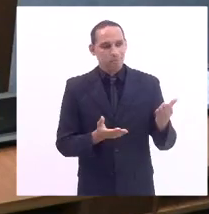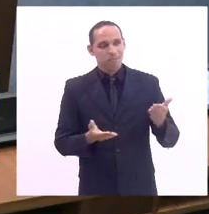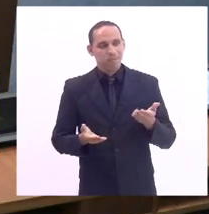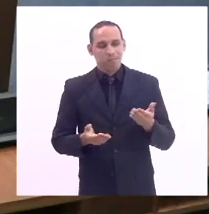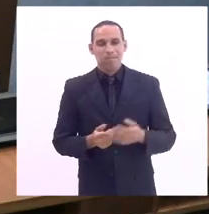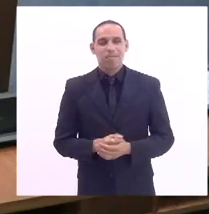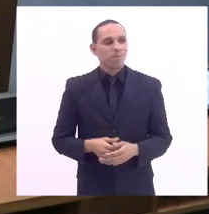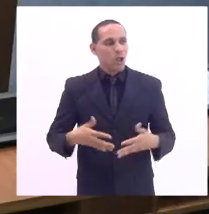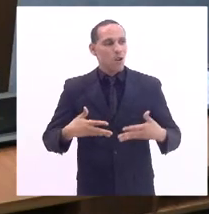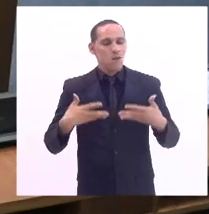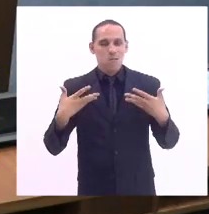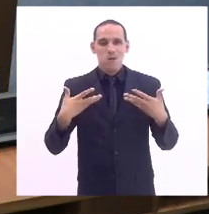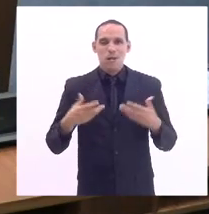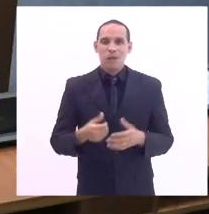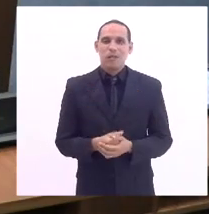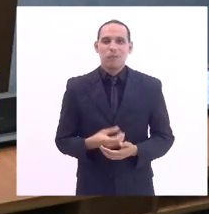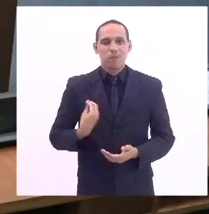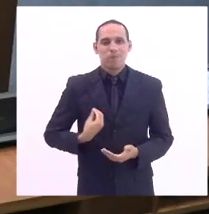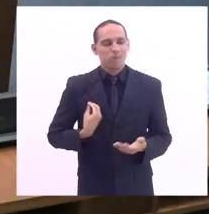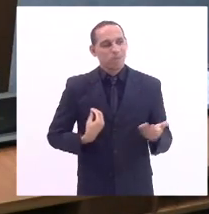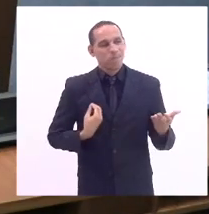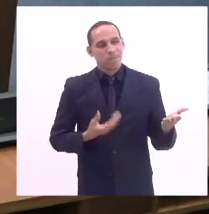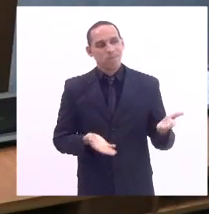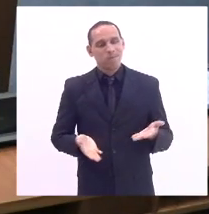É uma honra tê-lo aqui.